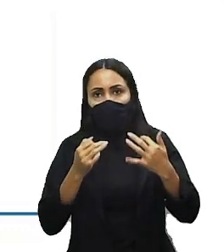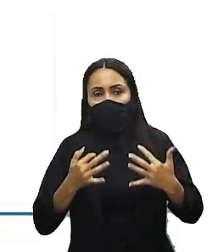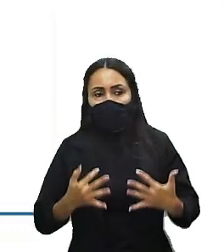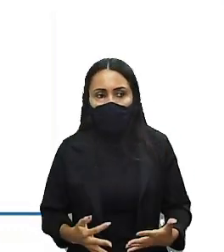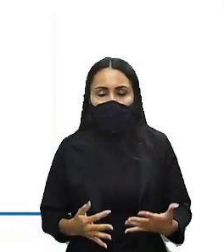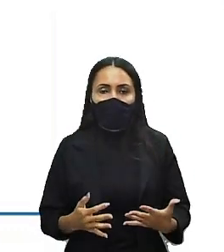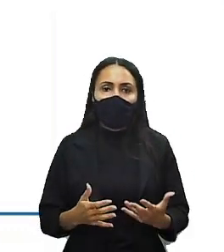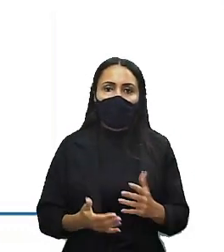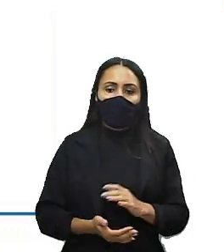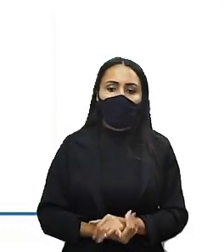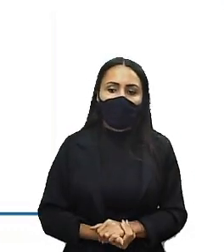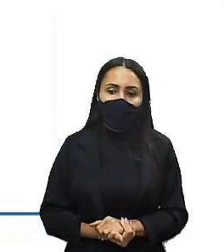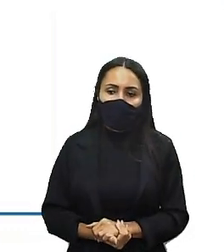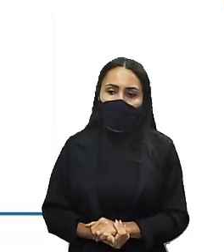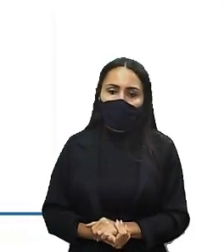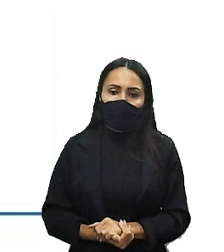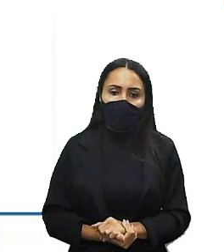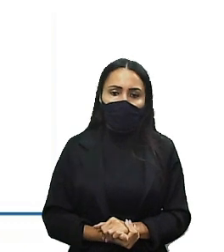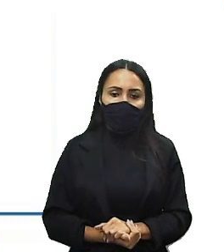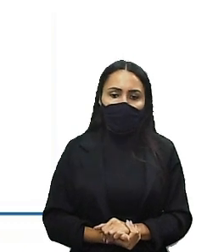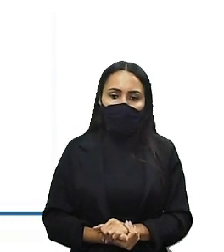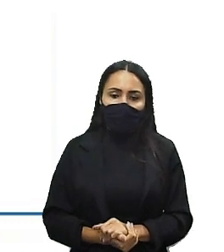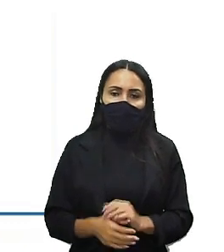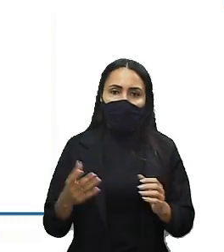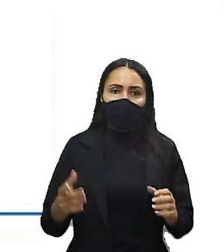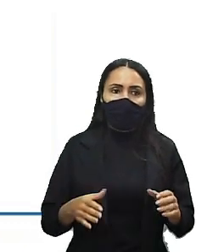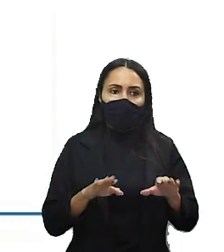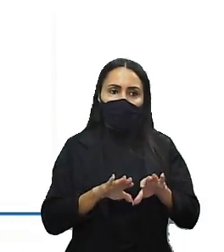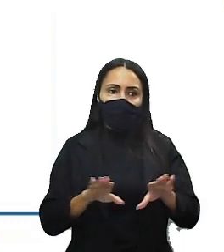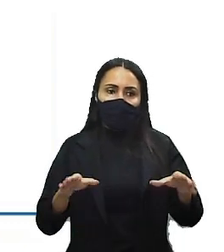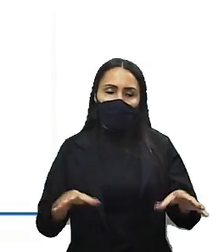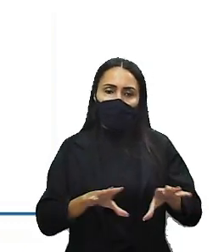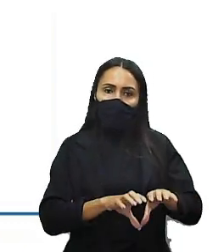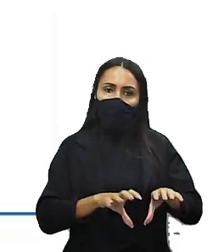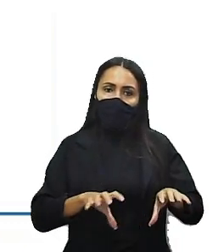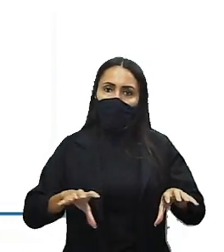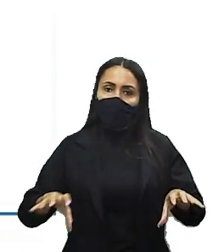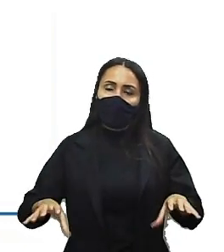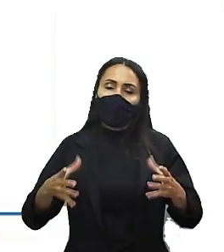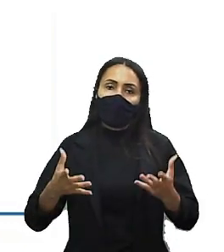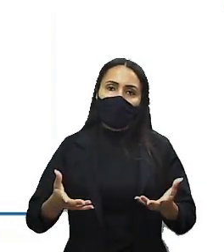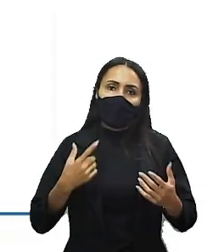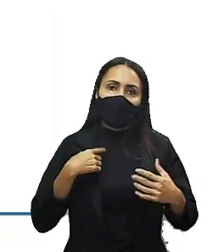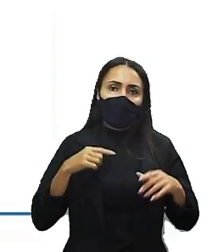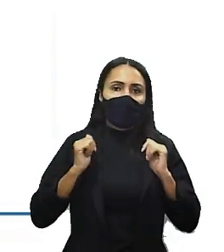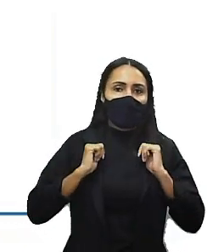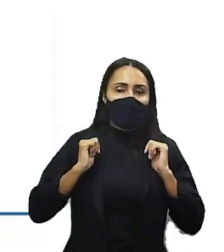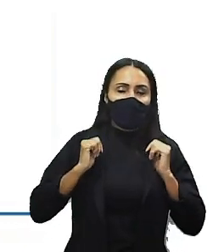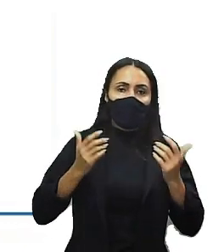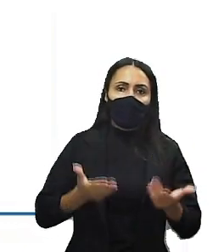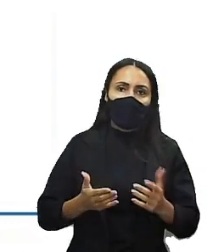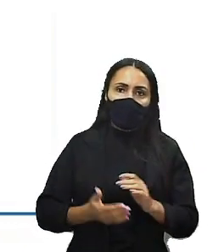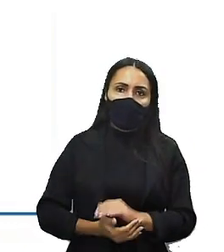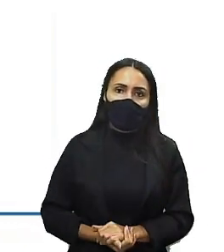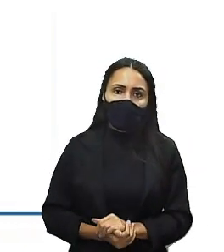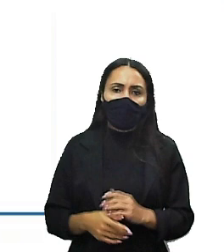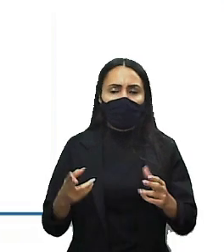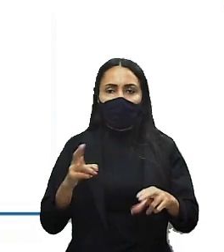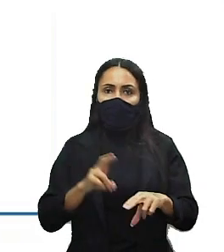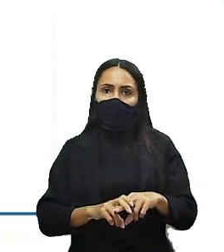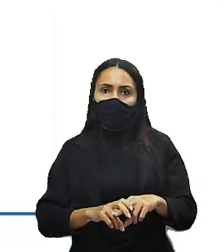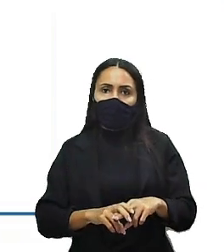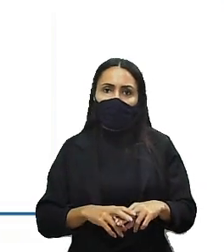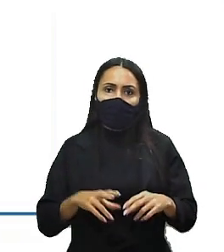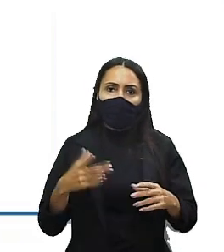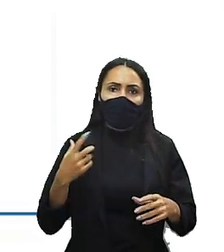ambiente mais relax, um sofazinho, uma coisa mais, né? Você fica mais à vontade. Não, só pode ficar sentado. Não, bota